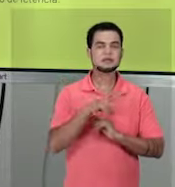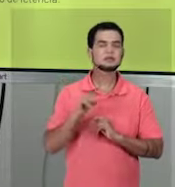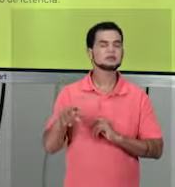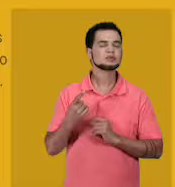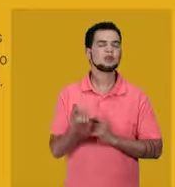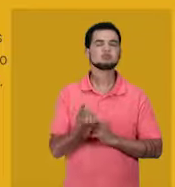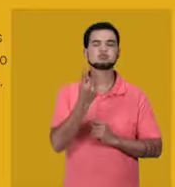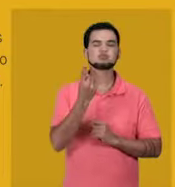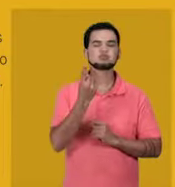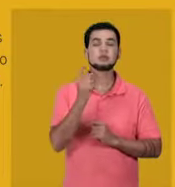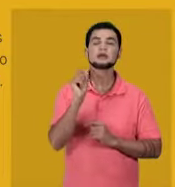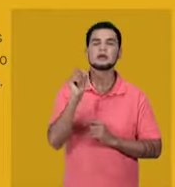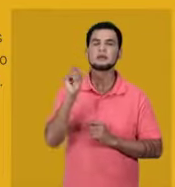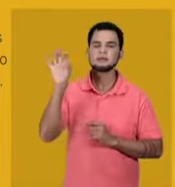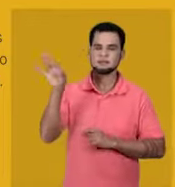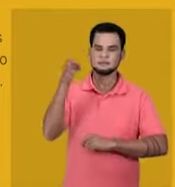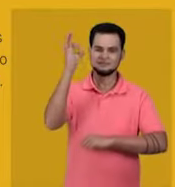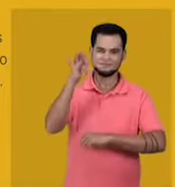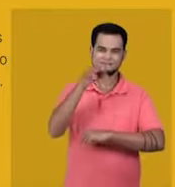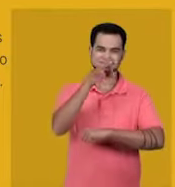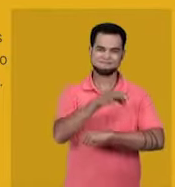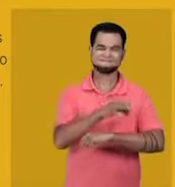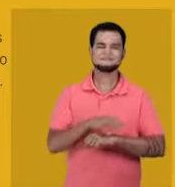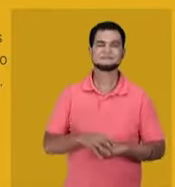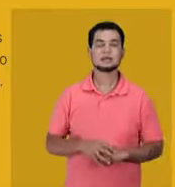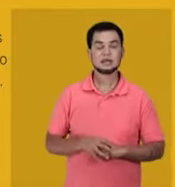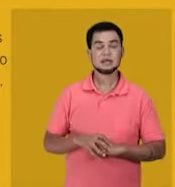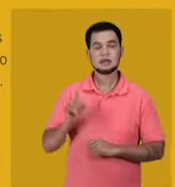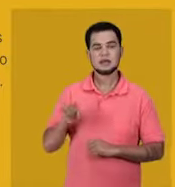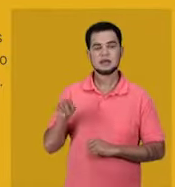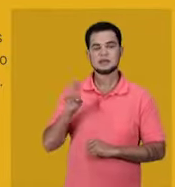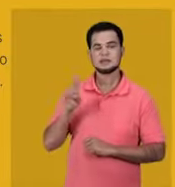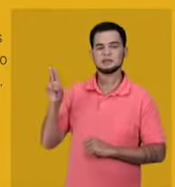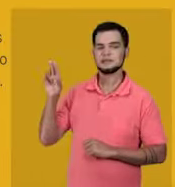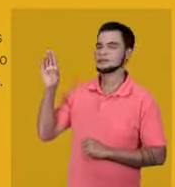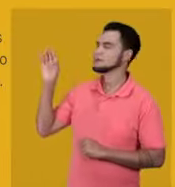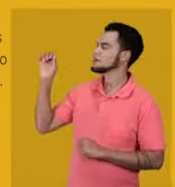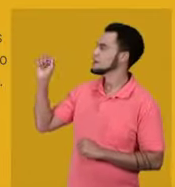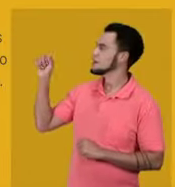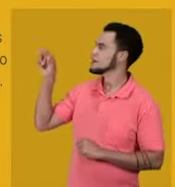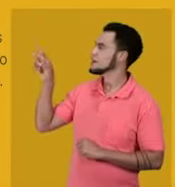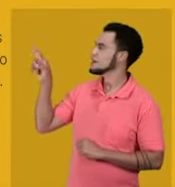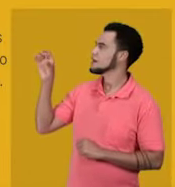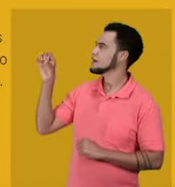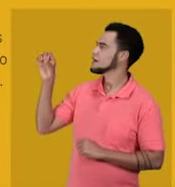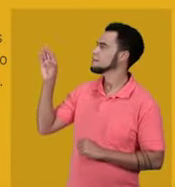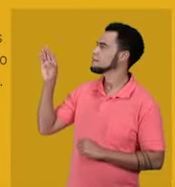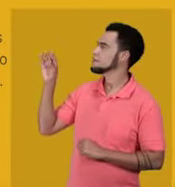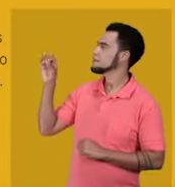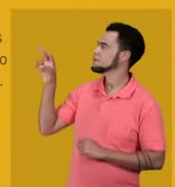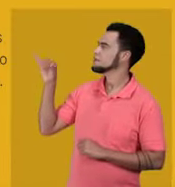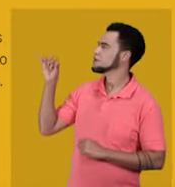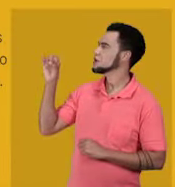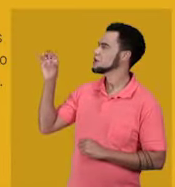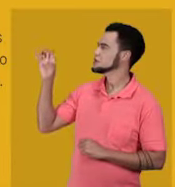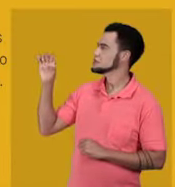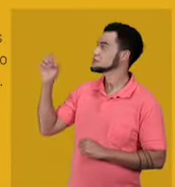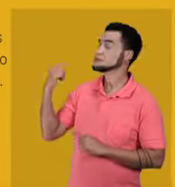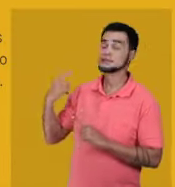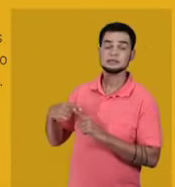vetor, o Aedes aegypti. Então a gente chama ela de arboviroses, porque são doenças transmitidas